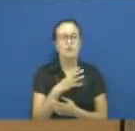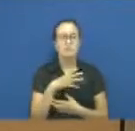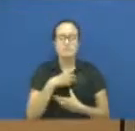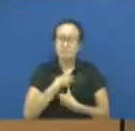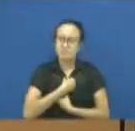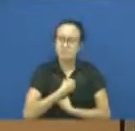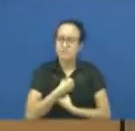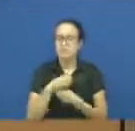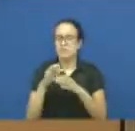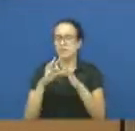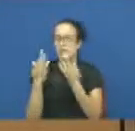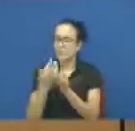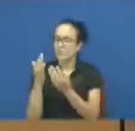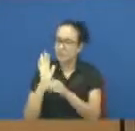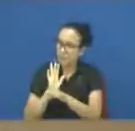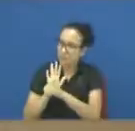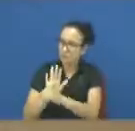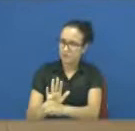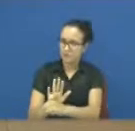à família.